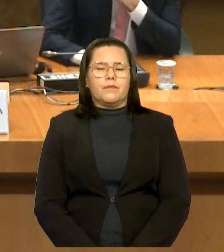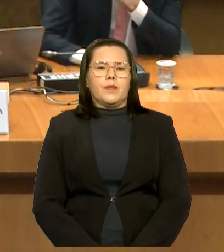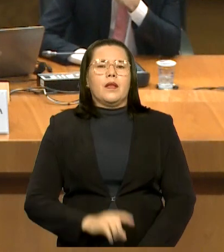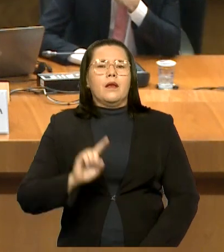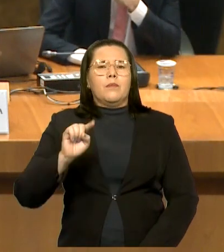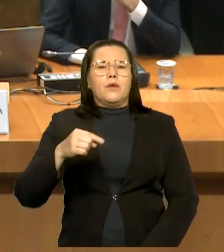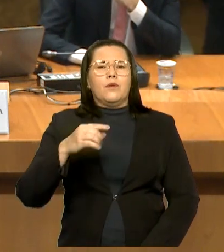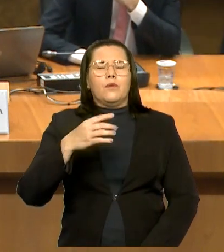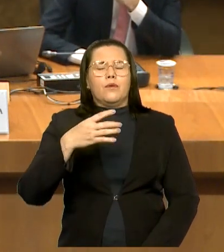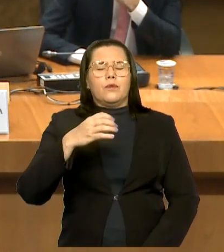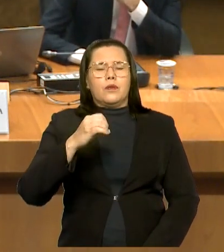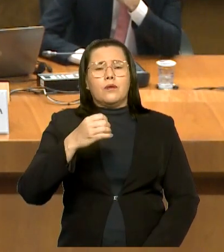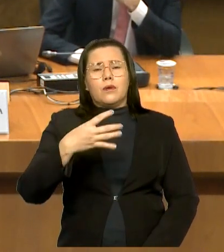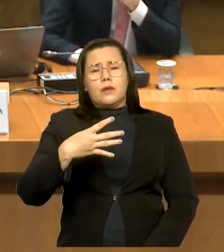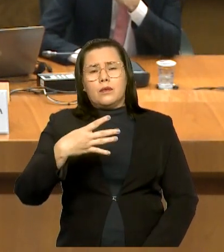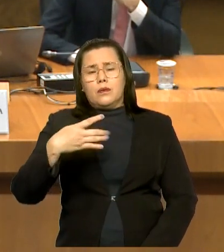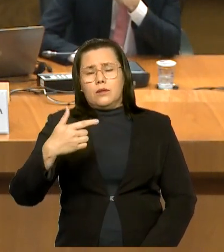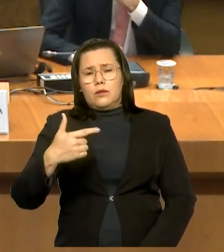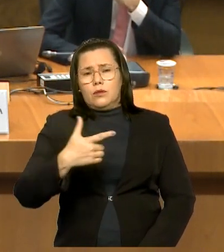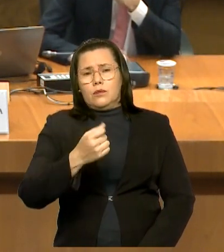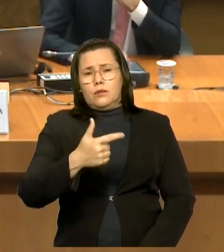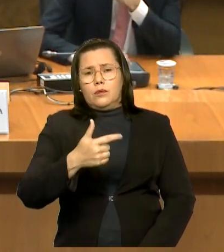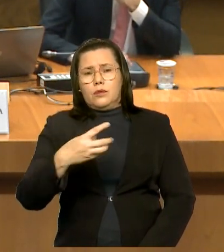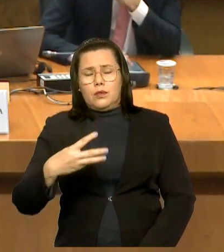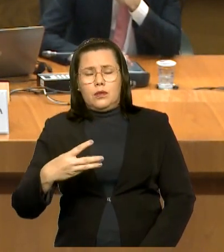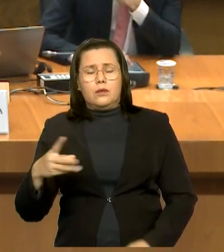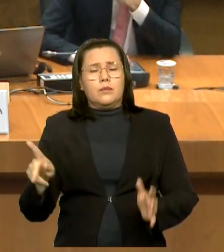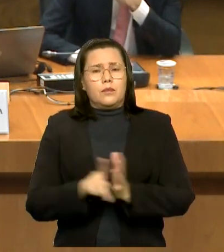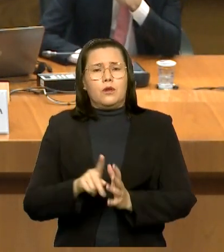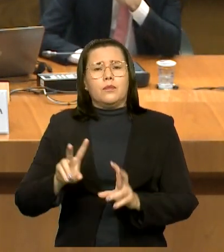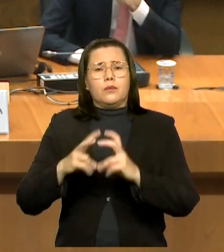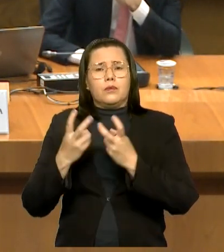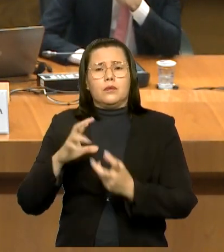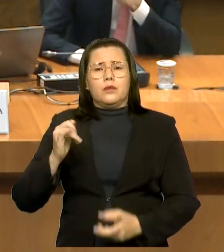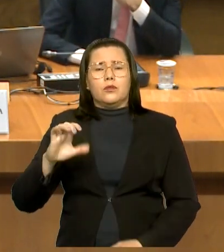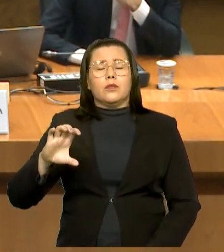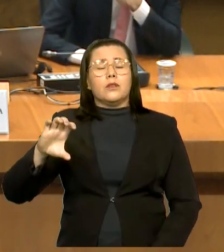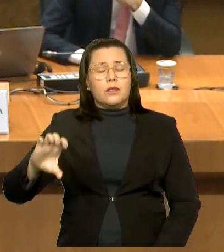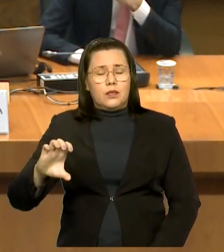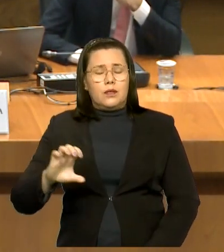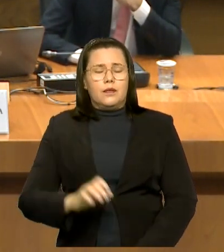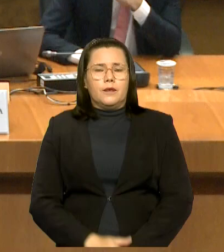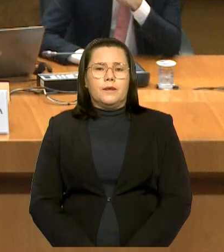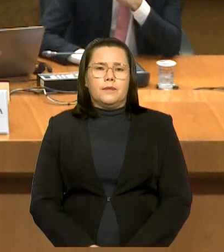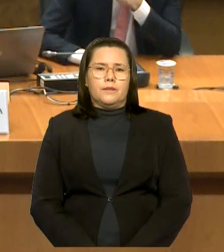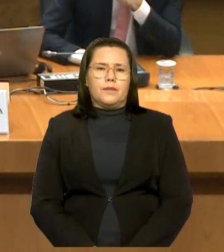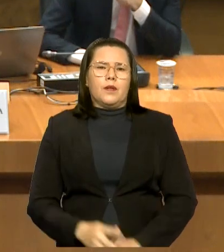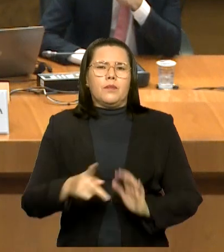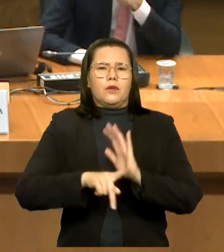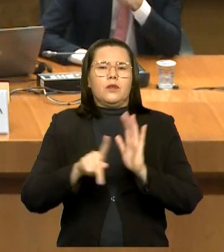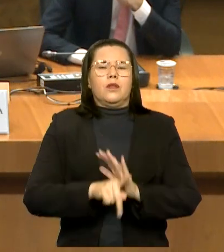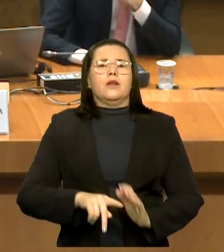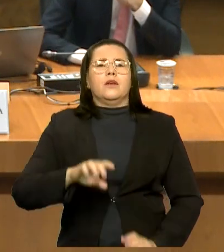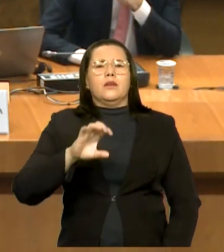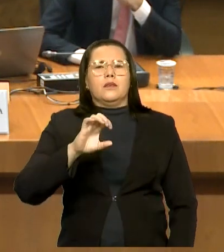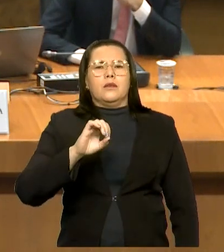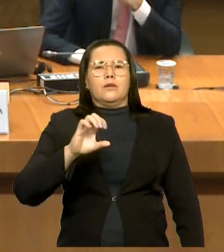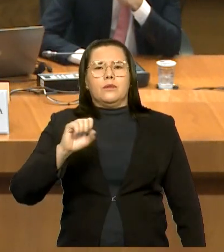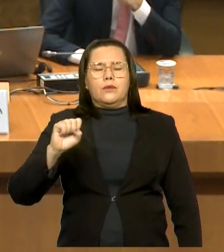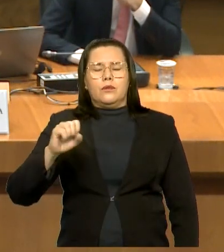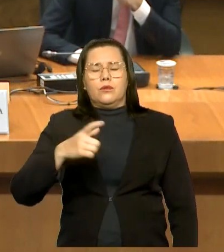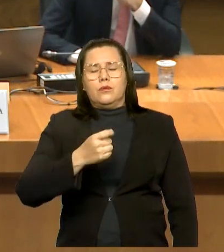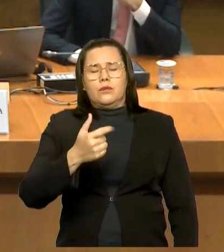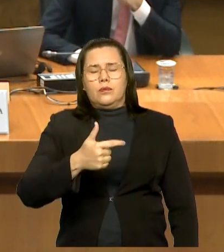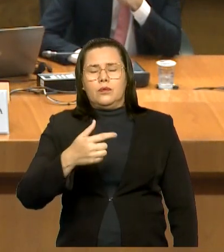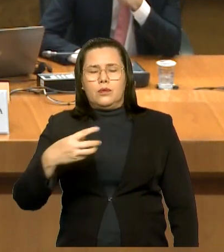1042/2023, da Comissão de Constituição, Justiça e Cidadania, em redação final ao projeto de lei número 088/2023,